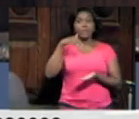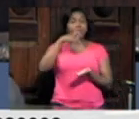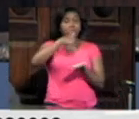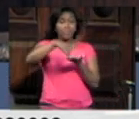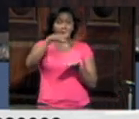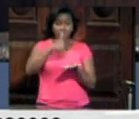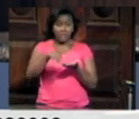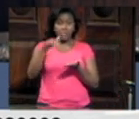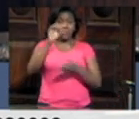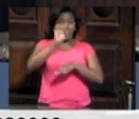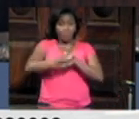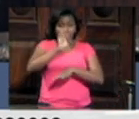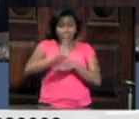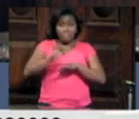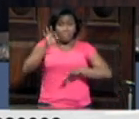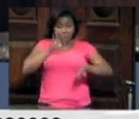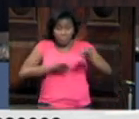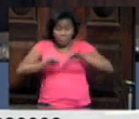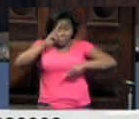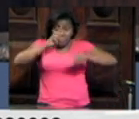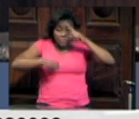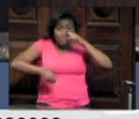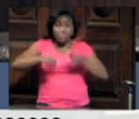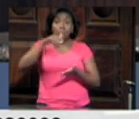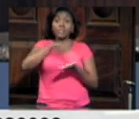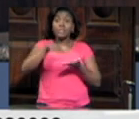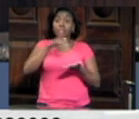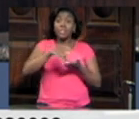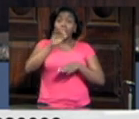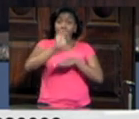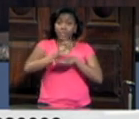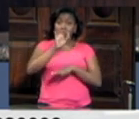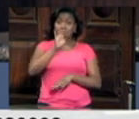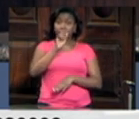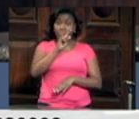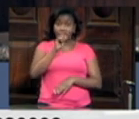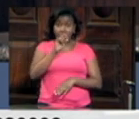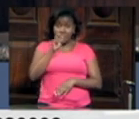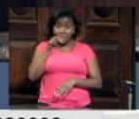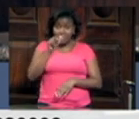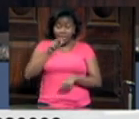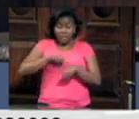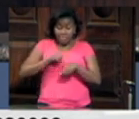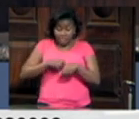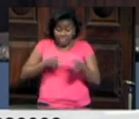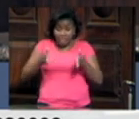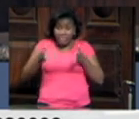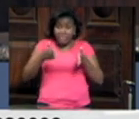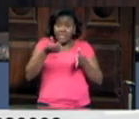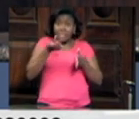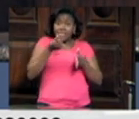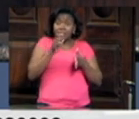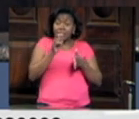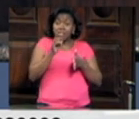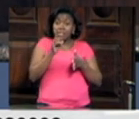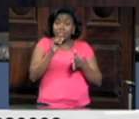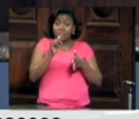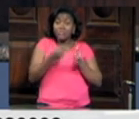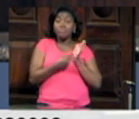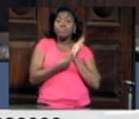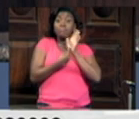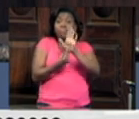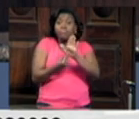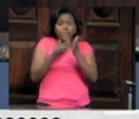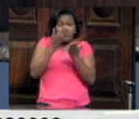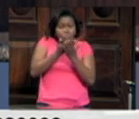a Secretaria de Estado de Fazenda apresentarão, no prazo de 60 dias, estudos para definir